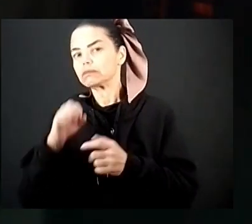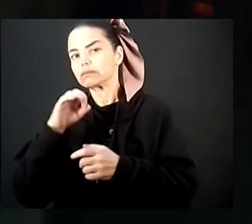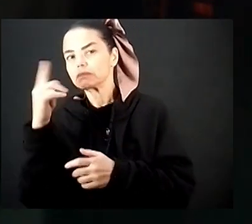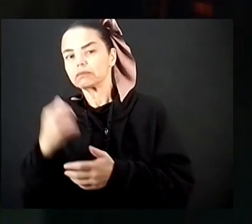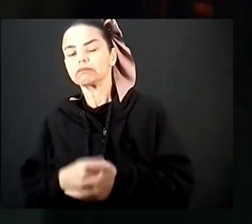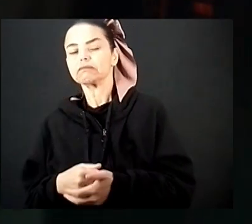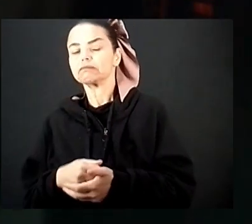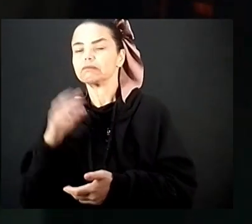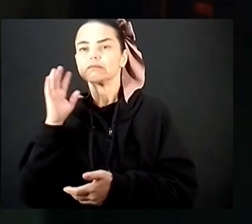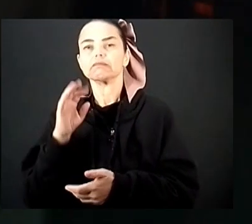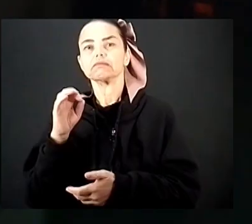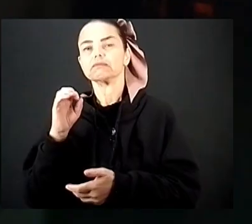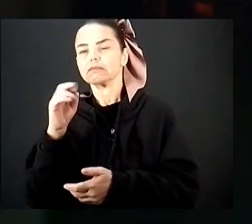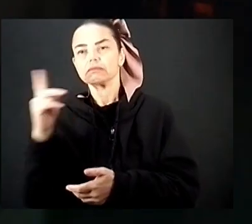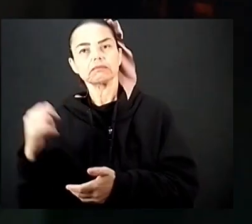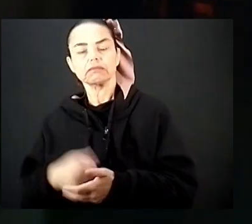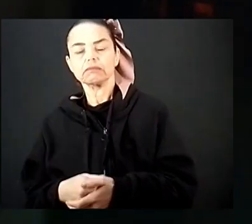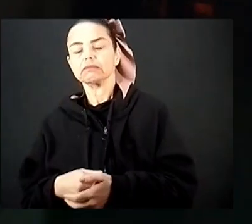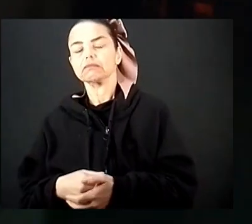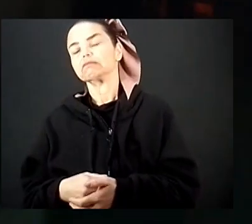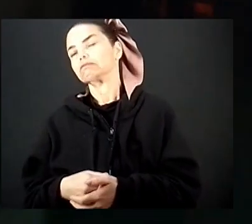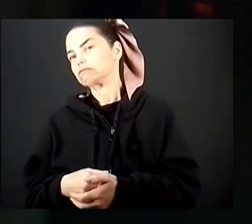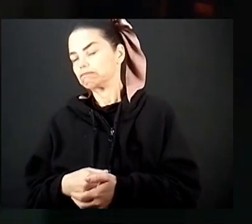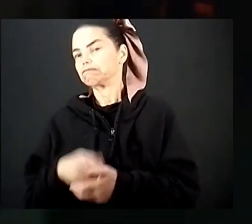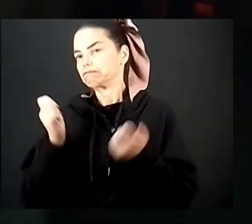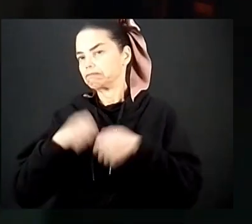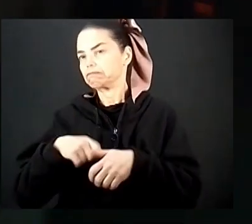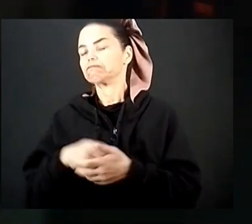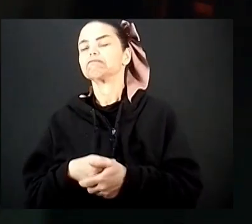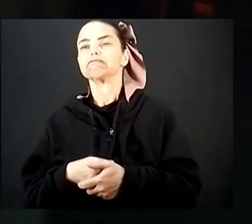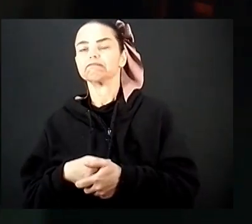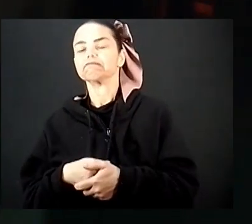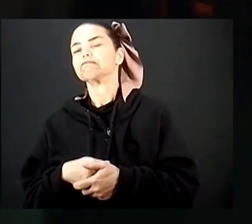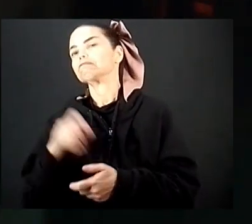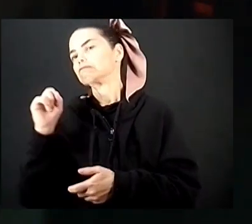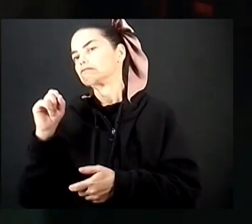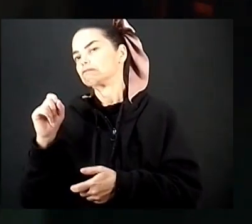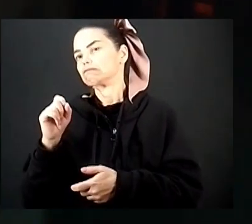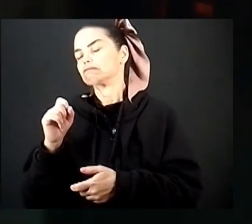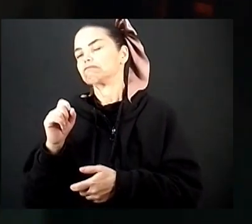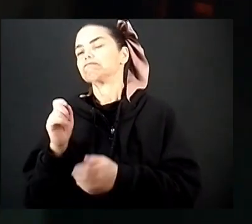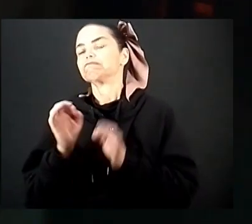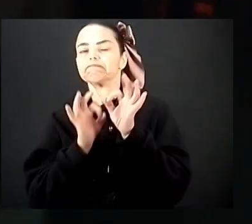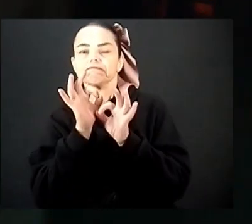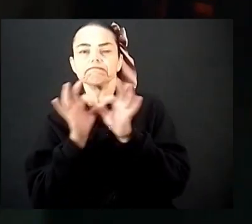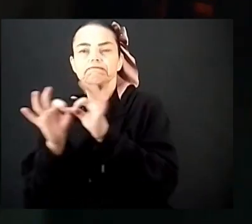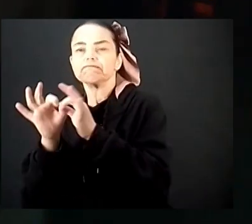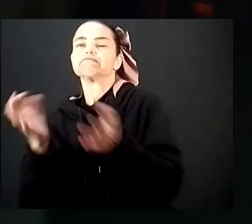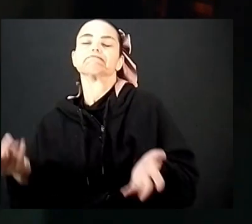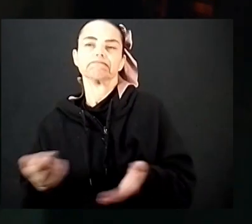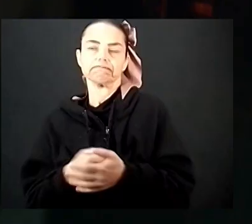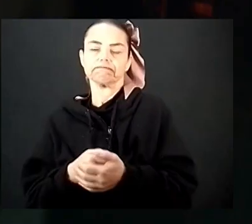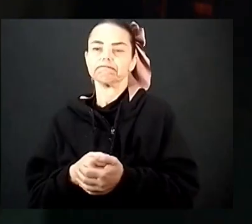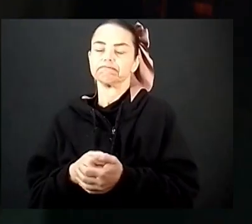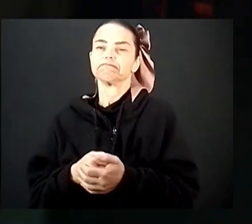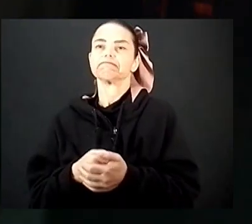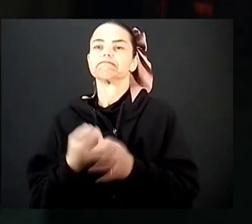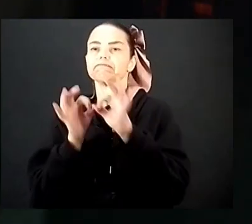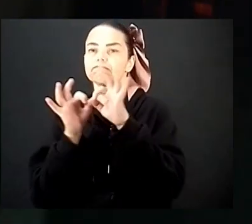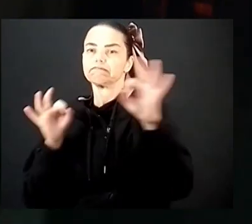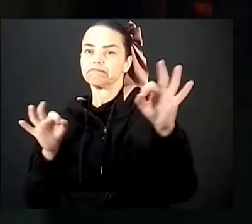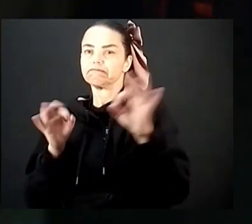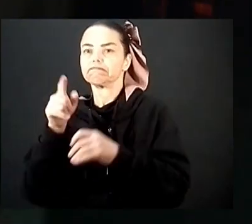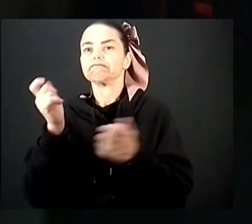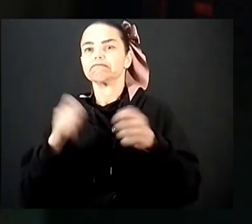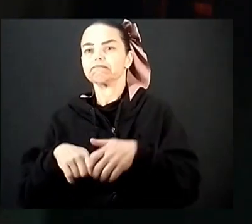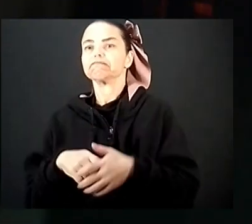tudo bem, de repente pode ser que o manejo seja um distanciamento para que você possa